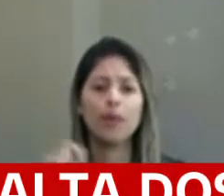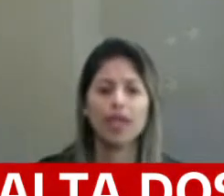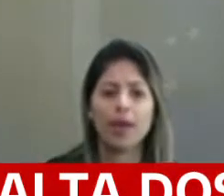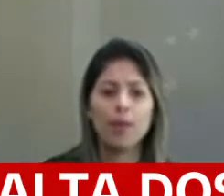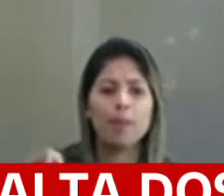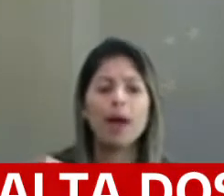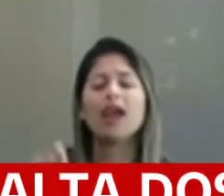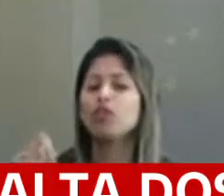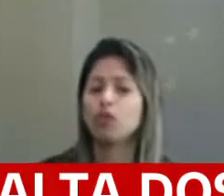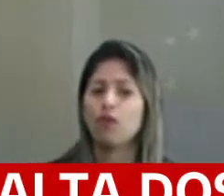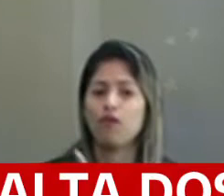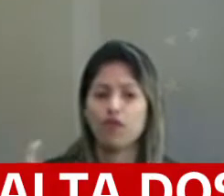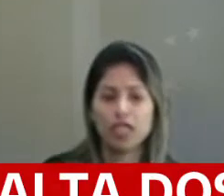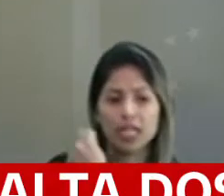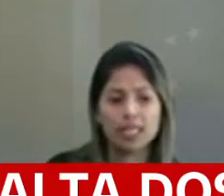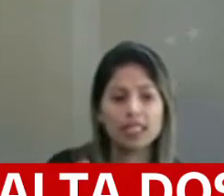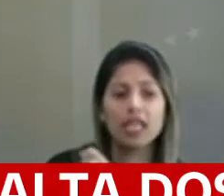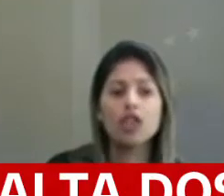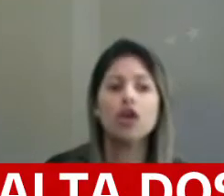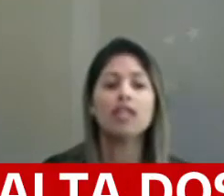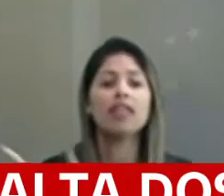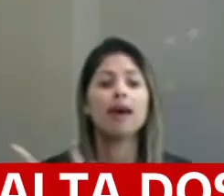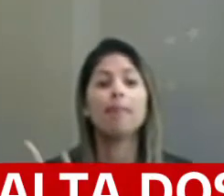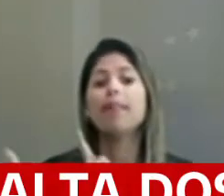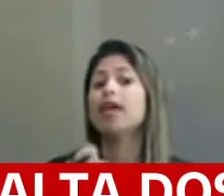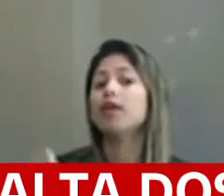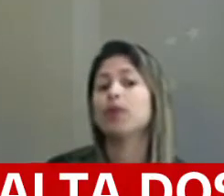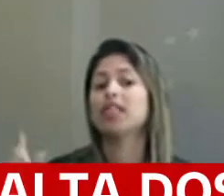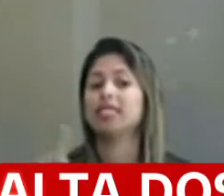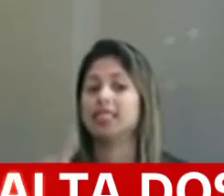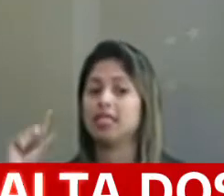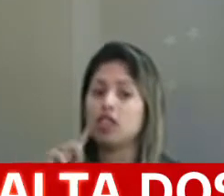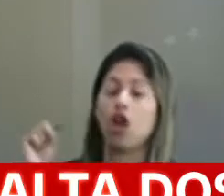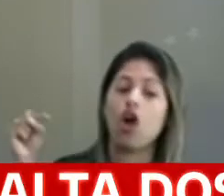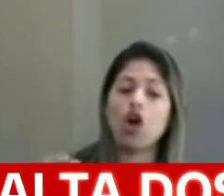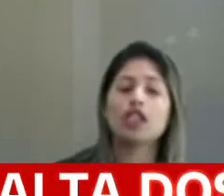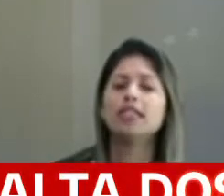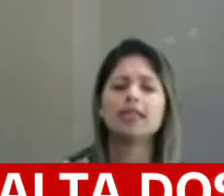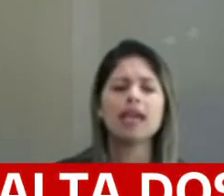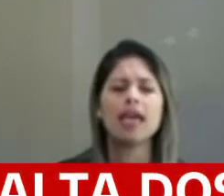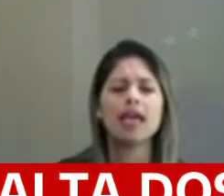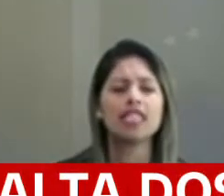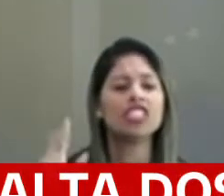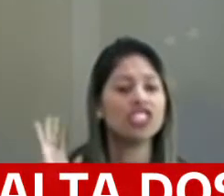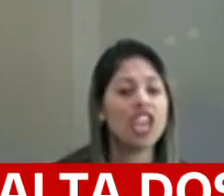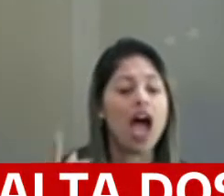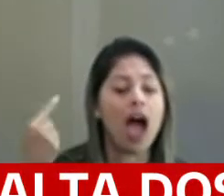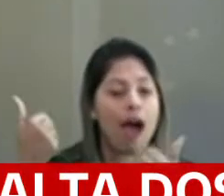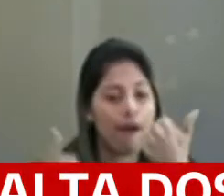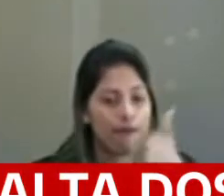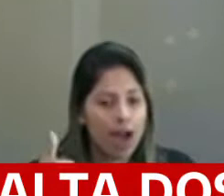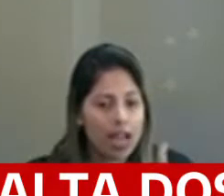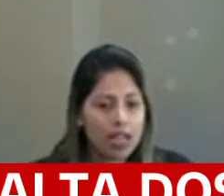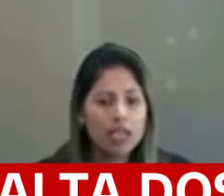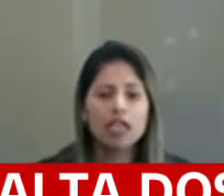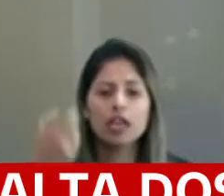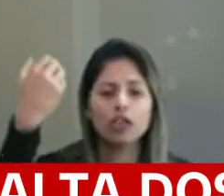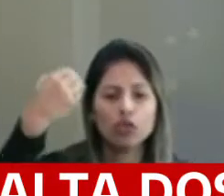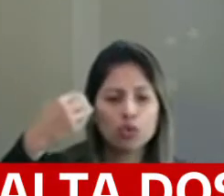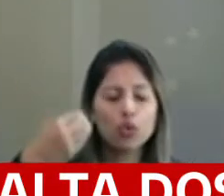impactos financeiros e orçamentários da matéria que nós estamos avaliando e que estamos